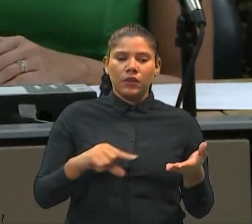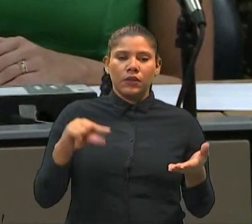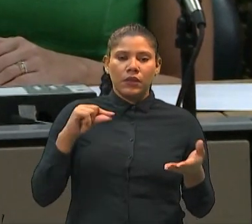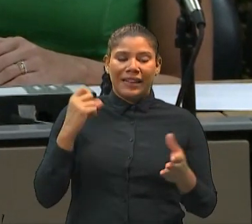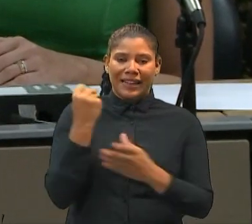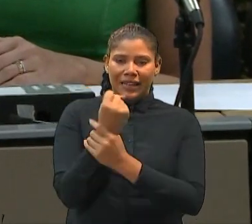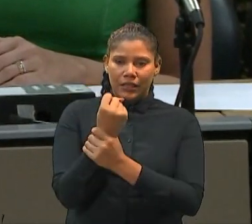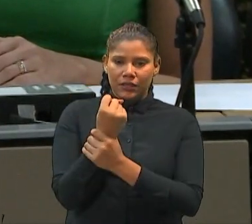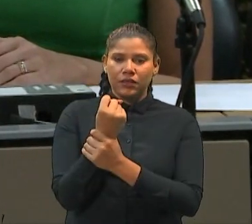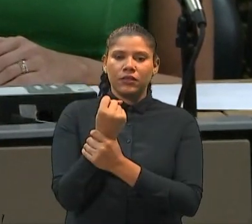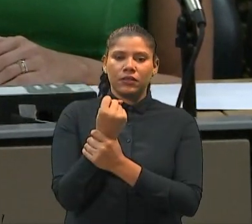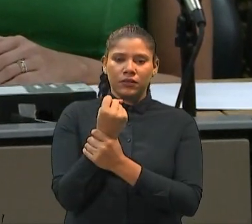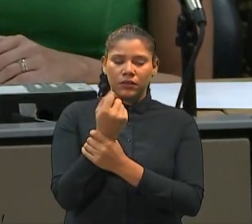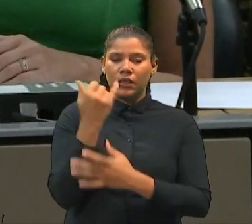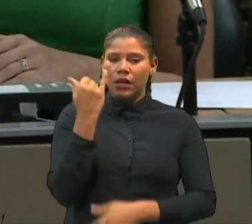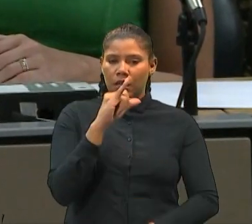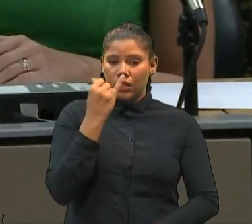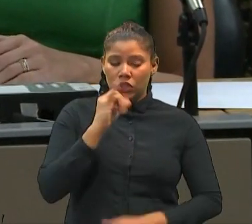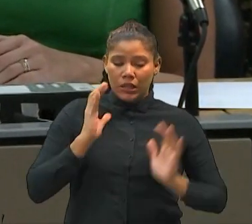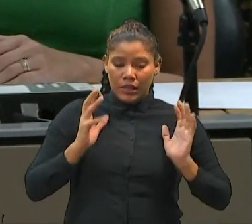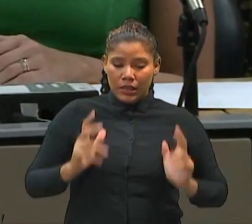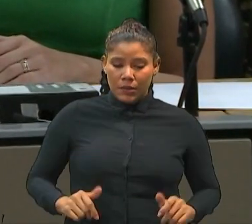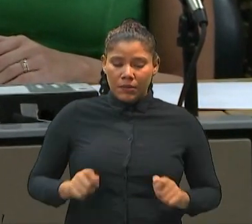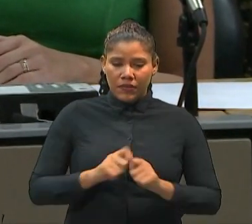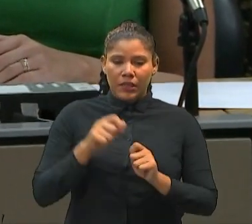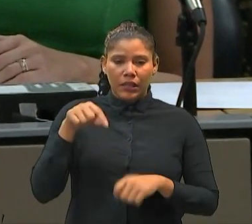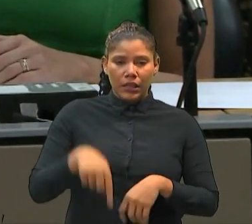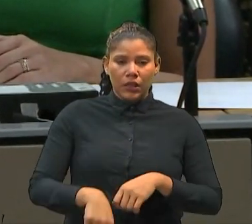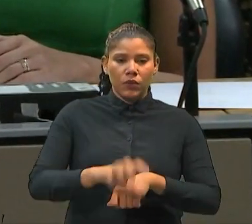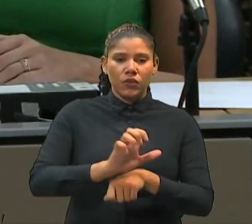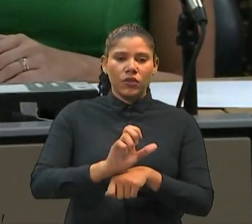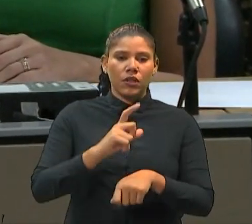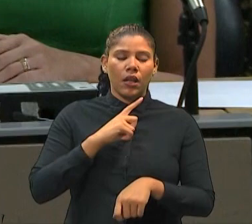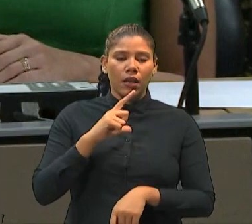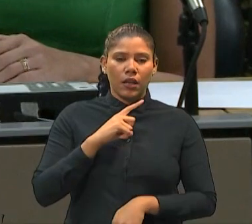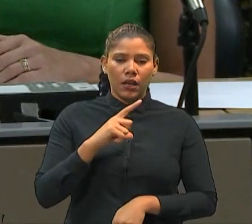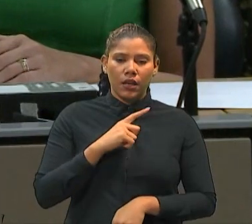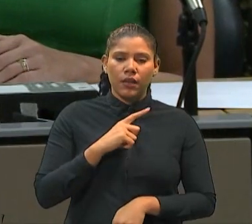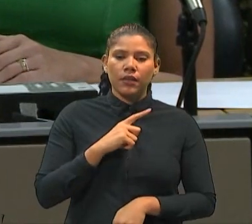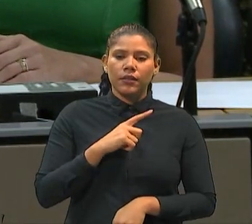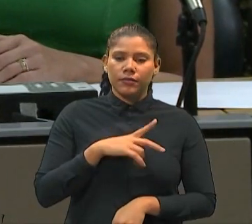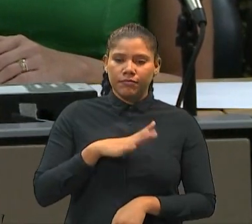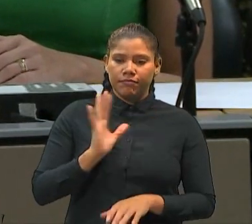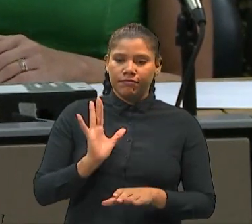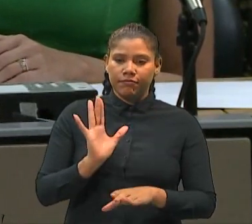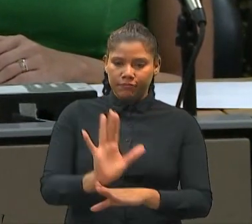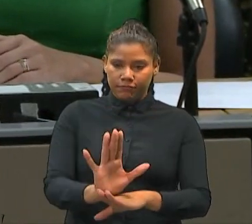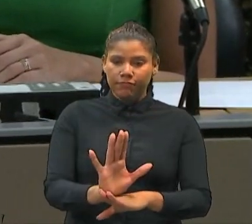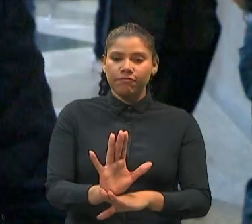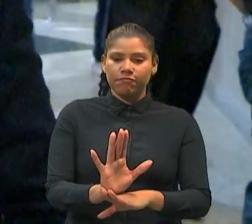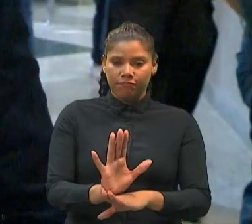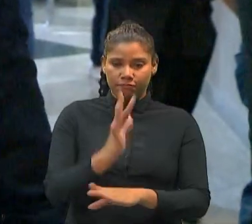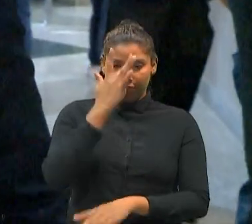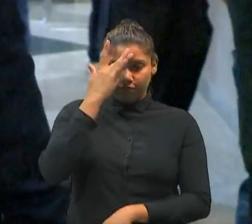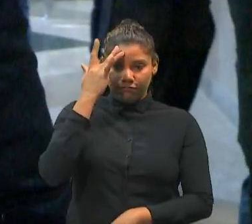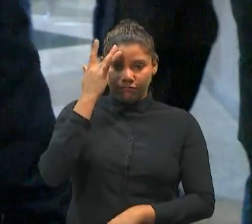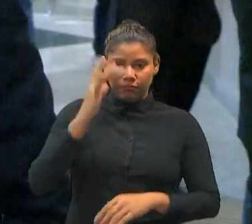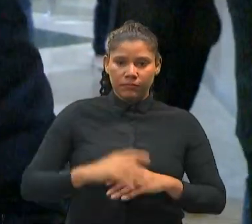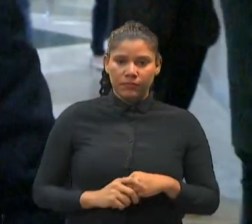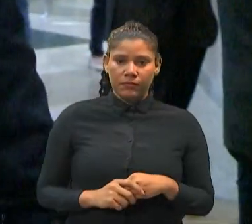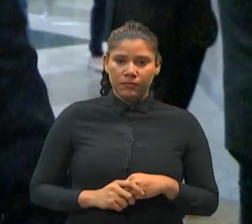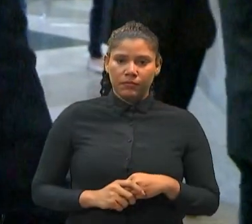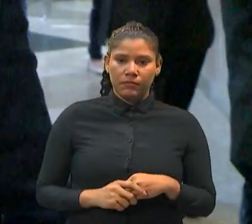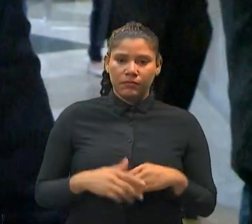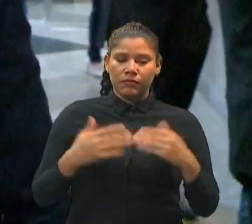energia limpa produzida no estado possa ser distribuída para atender as necessidades dos cearenses com esse debate